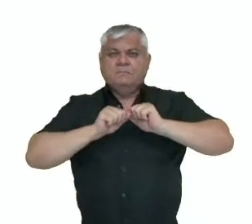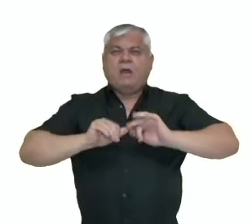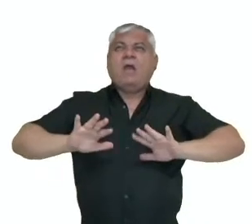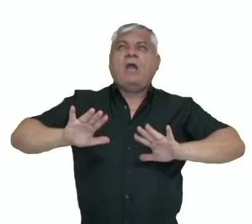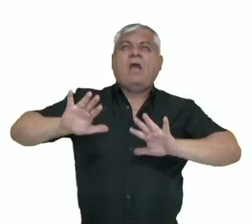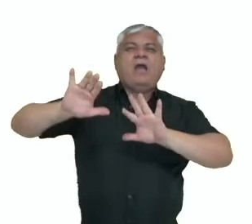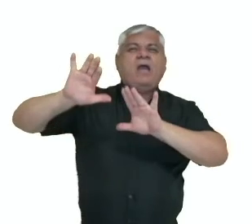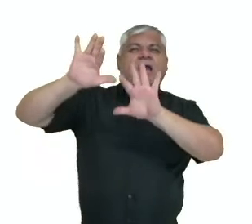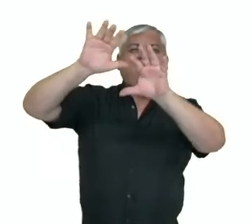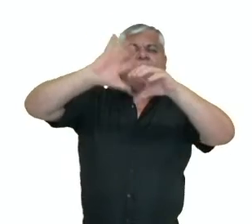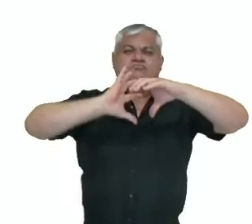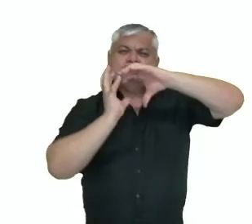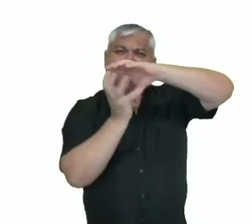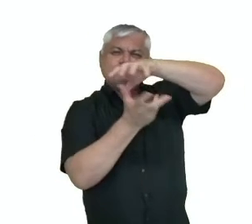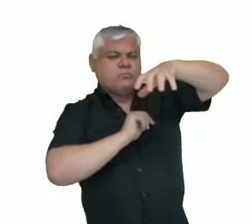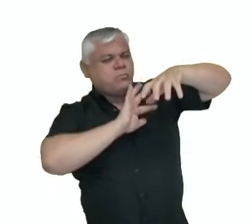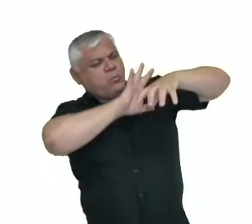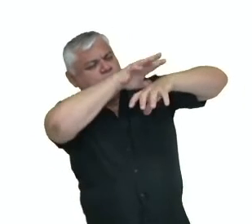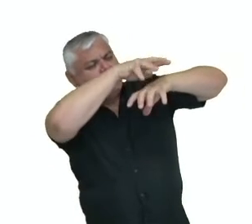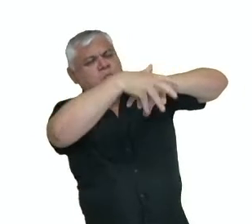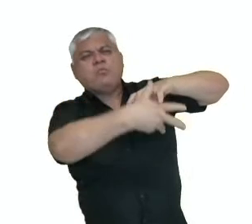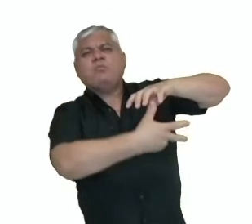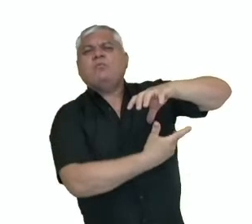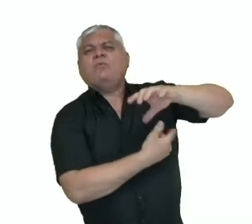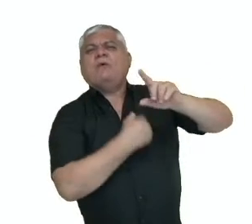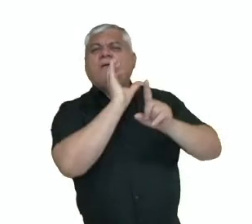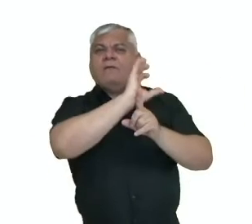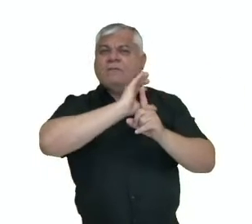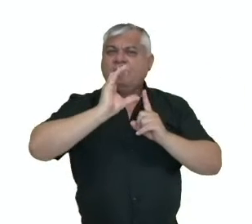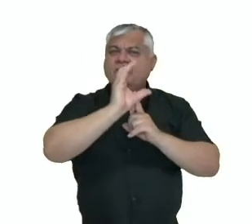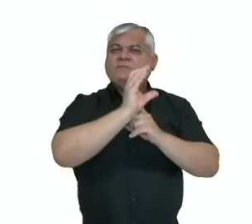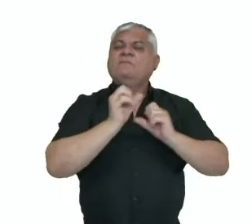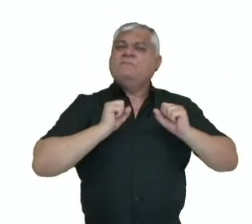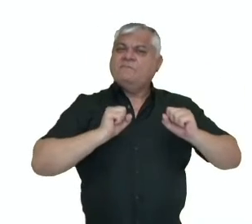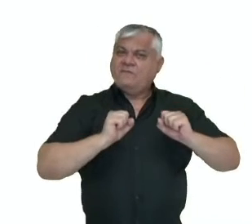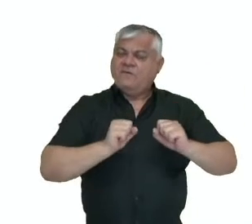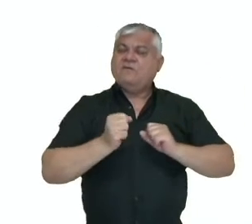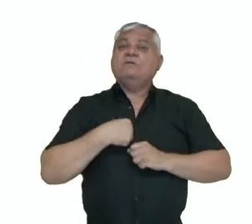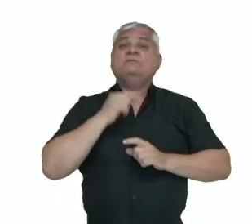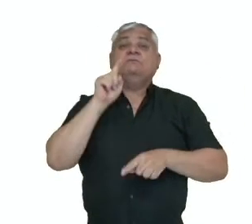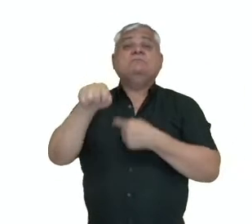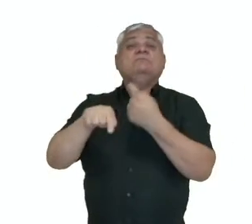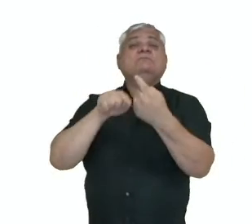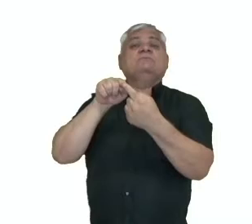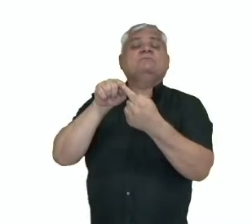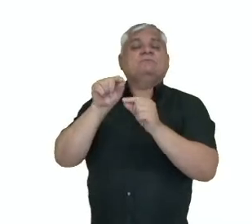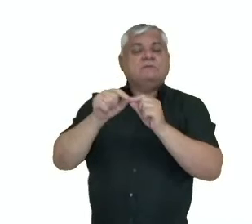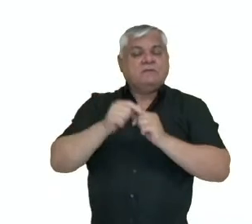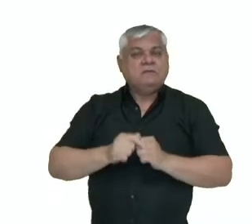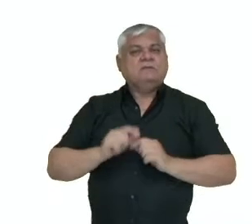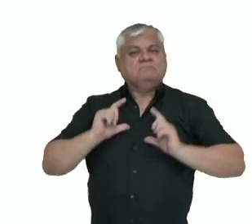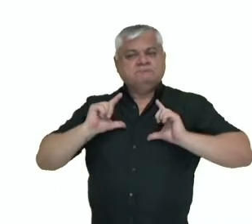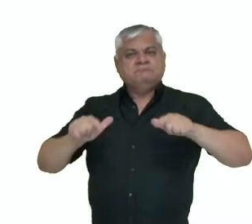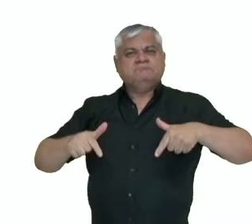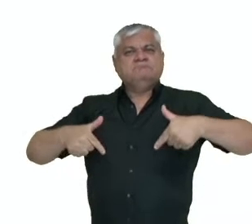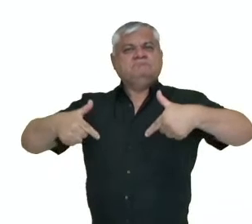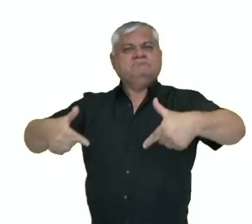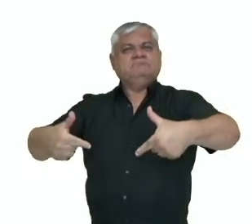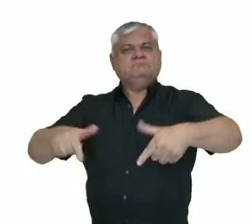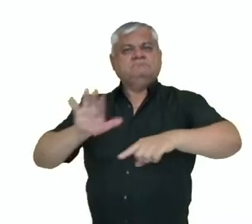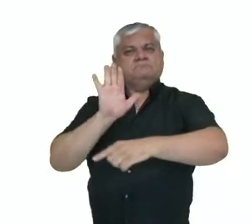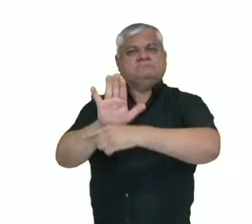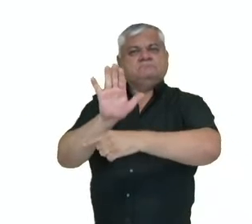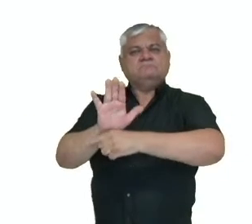fagulha inicial parte da comunidade menor. Existe uma intenção genuína de agir em favor